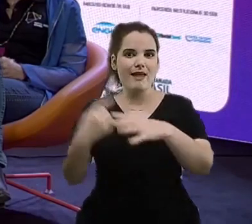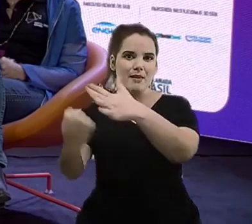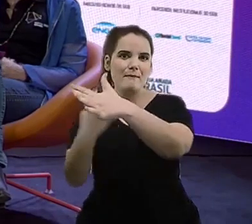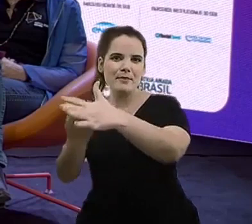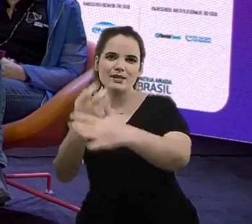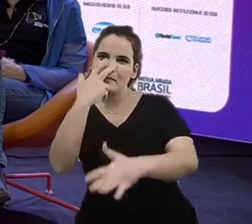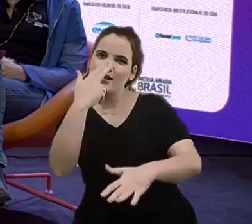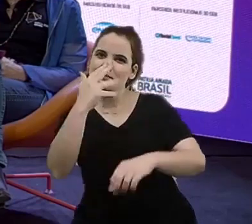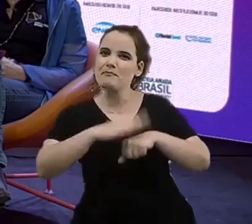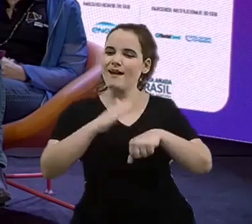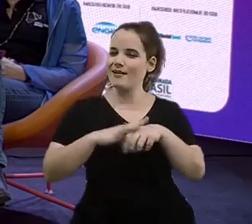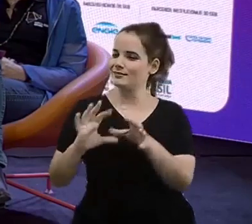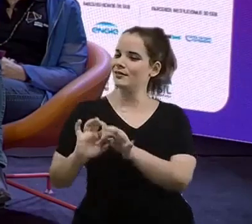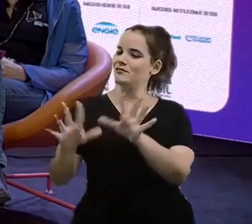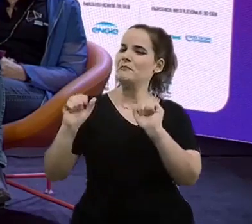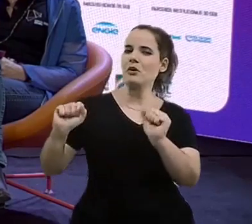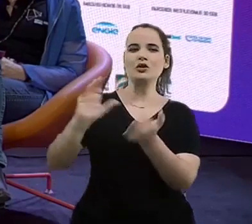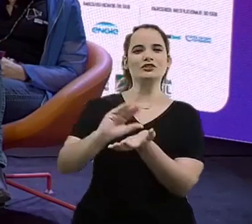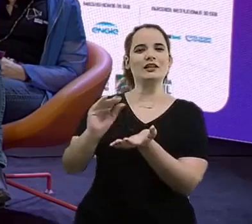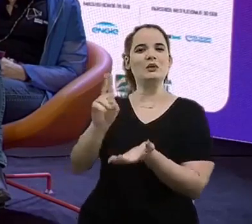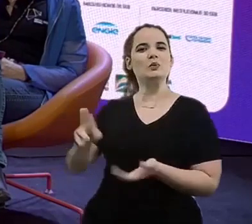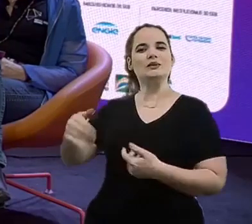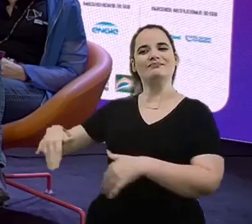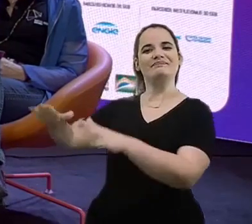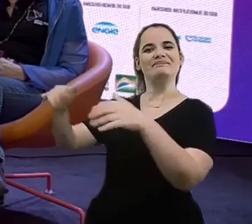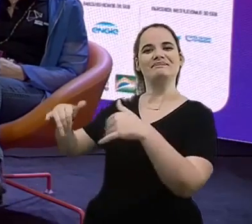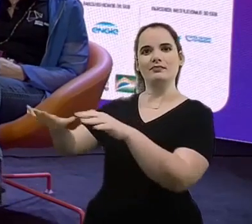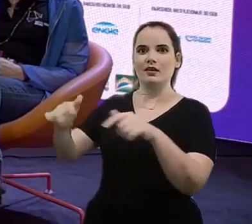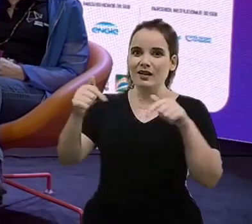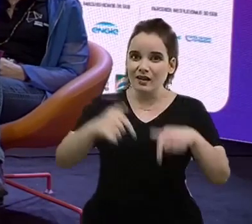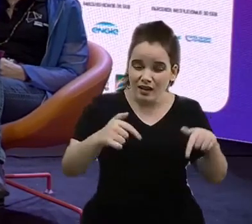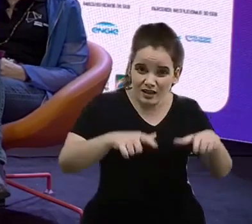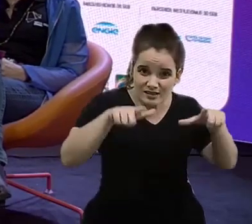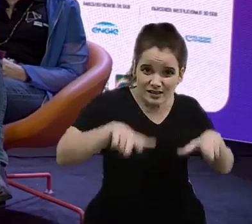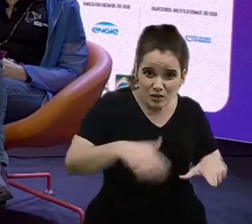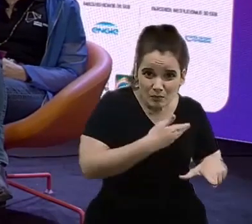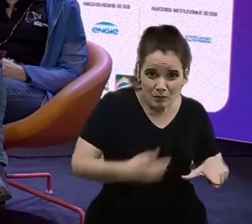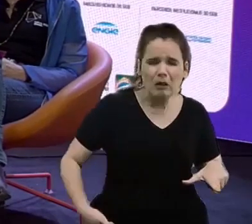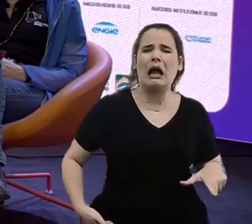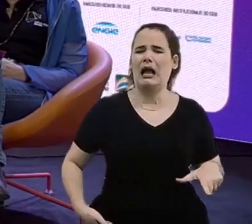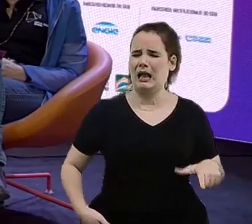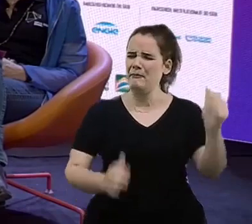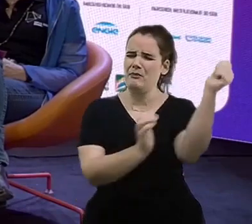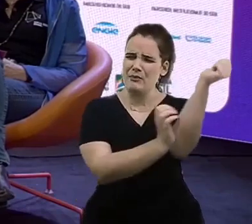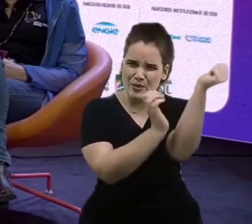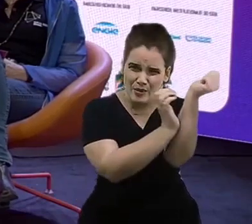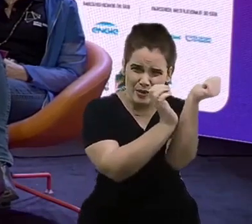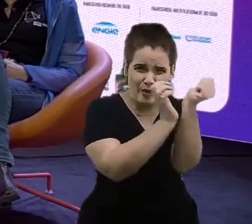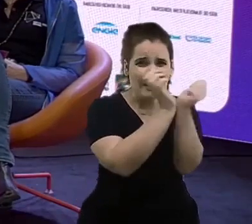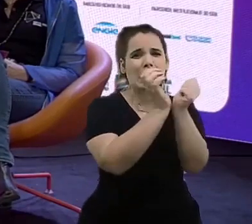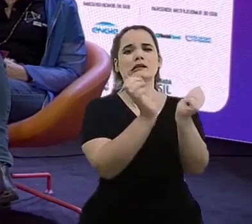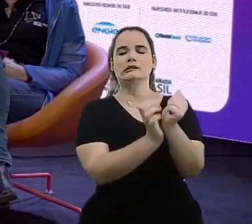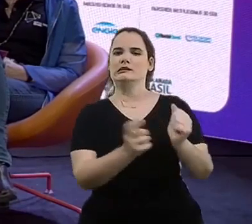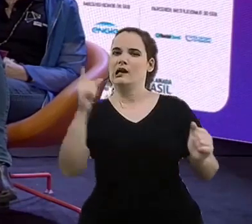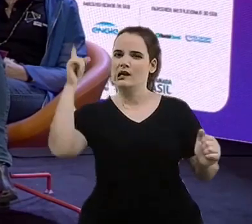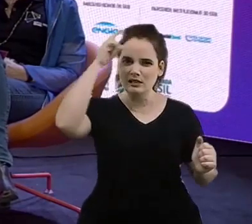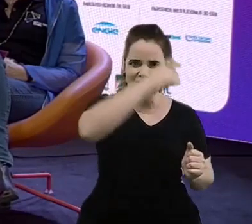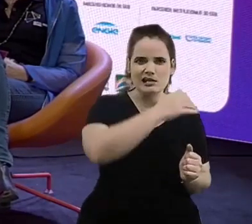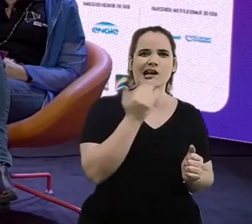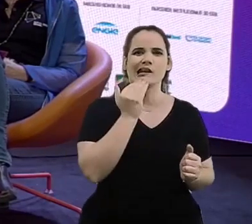Então, a gente sabe que o esforço é muito maior, é difícil, tem burocracia, tem morosidade, mas é sempre bom ouvir essa galera